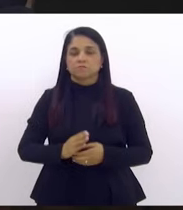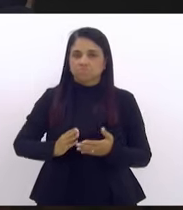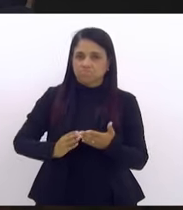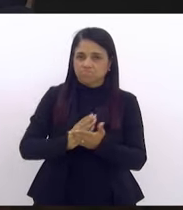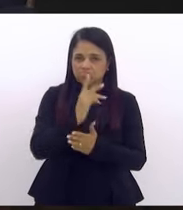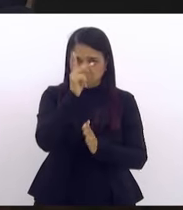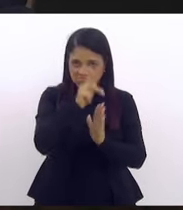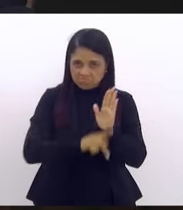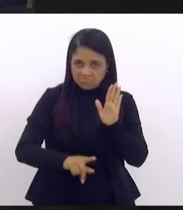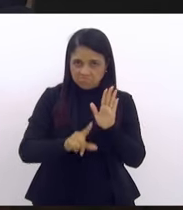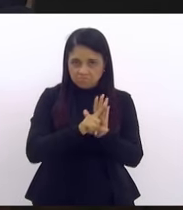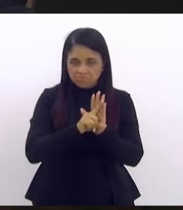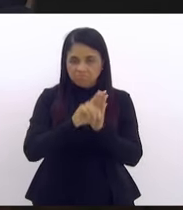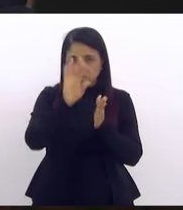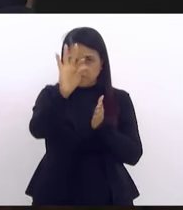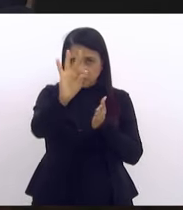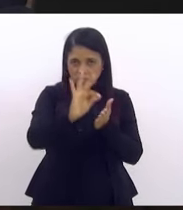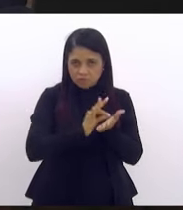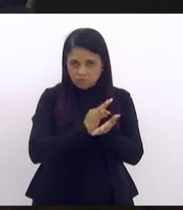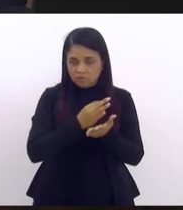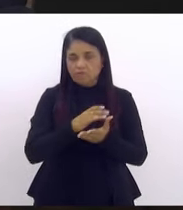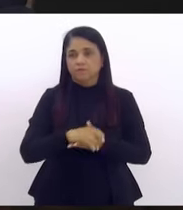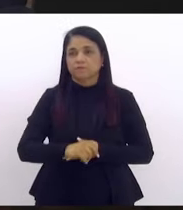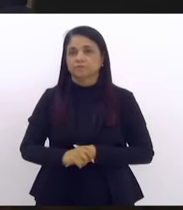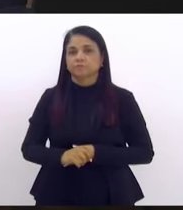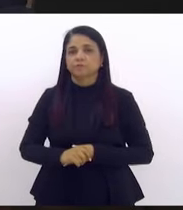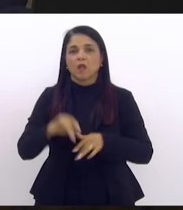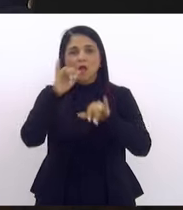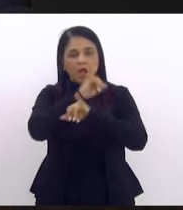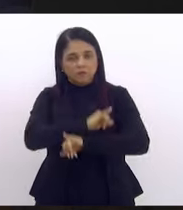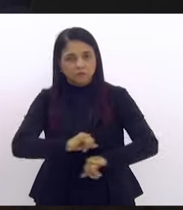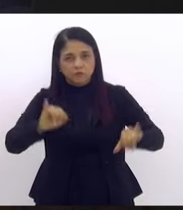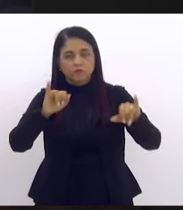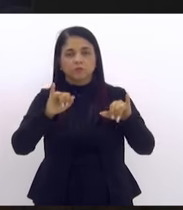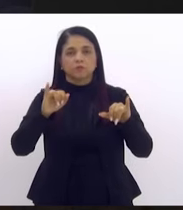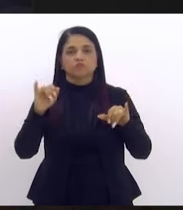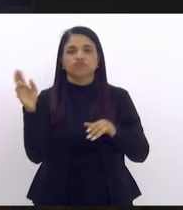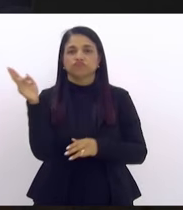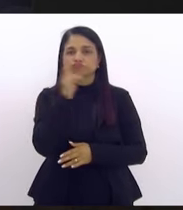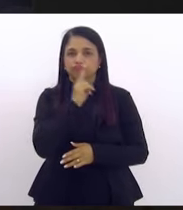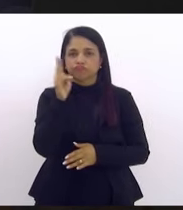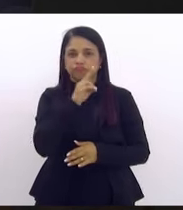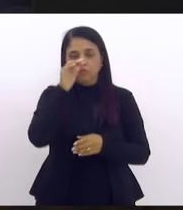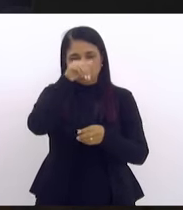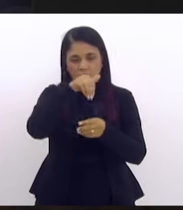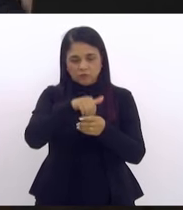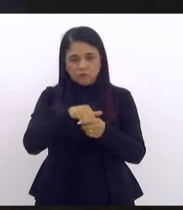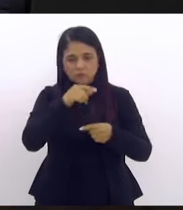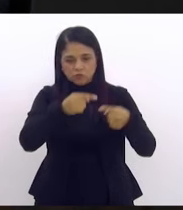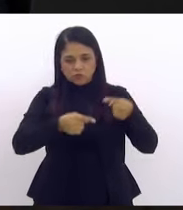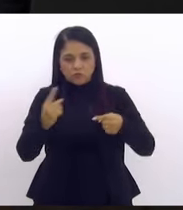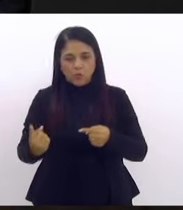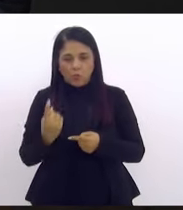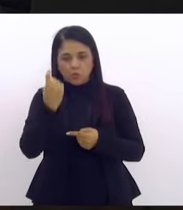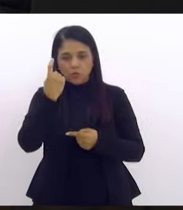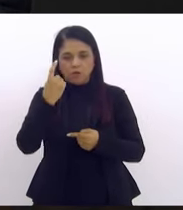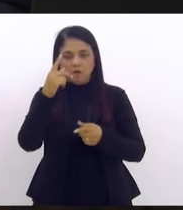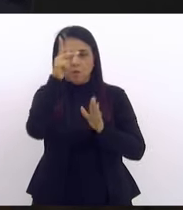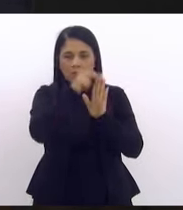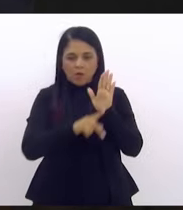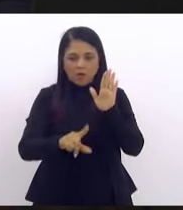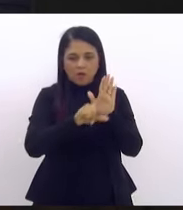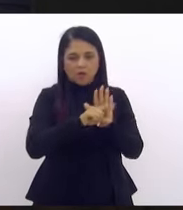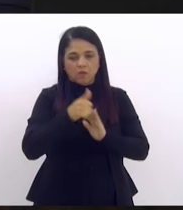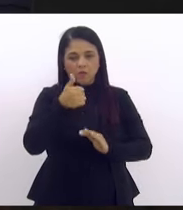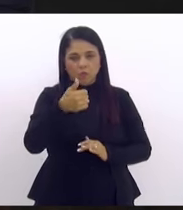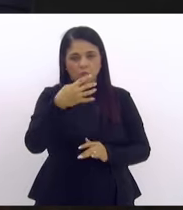aprovado, vai a autógrafo. Anuncio, em regime de urgência, em votação e discussão única,